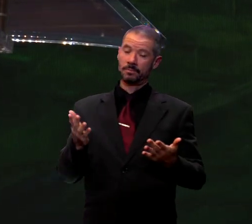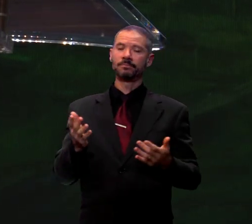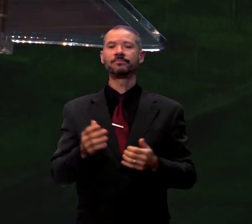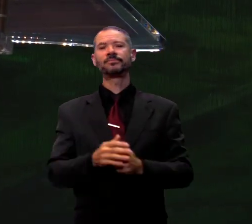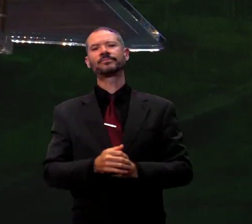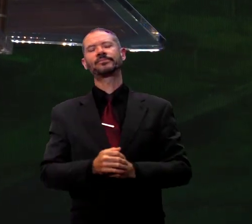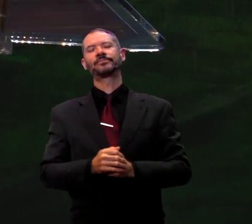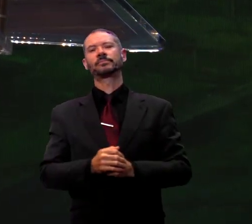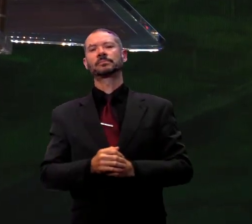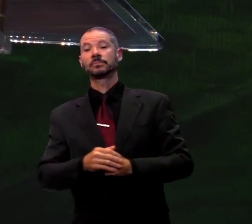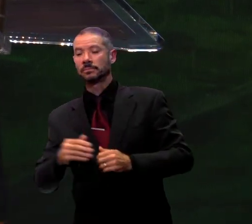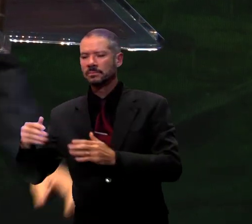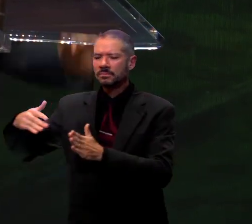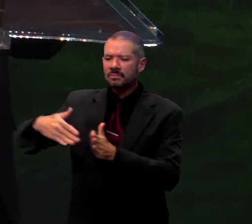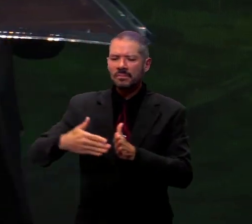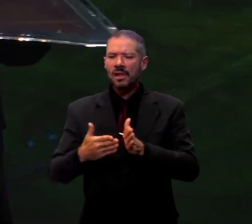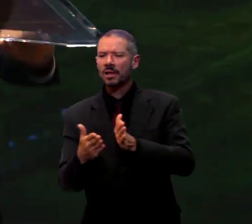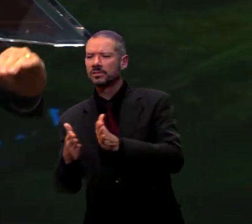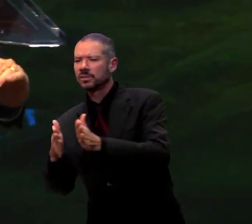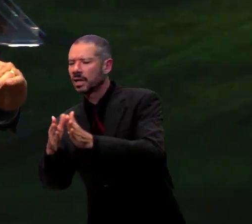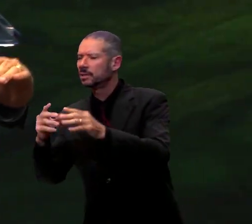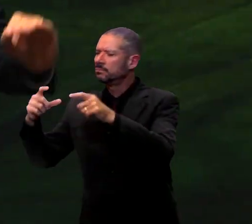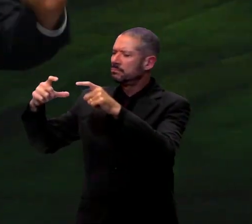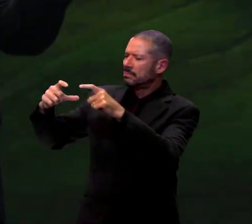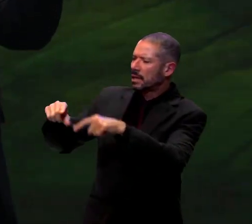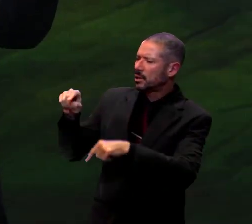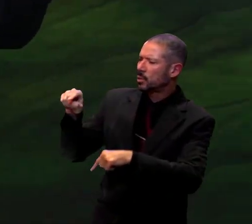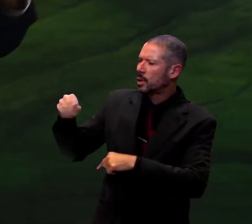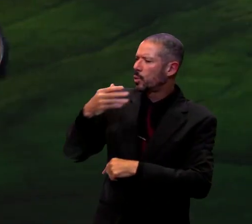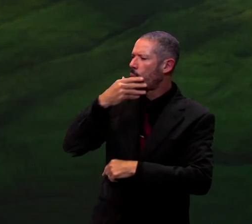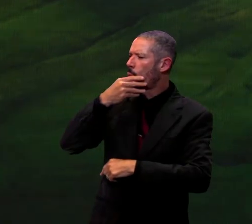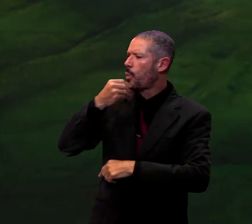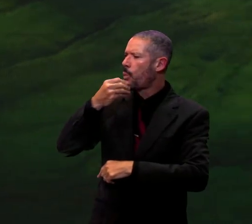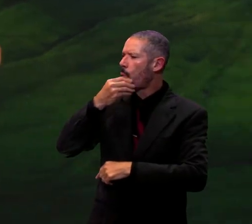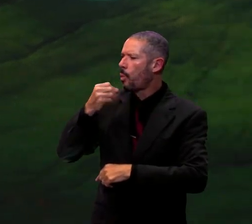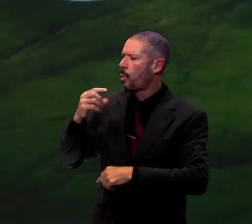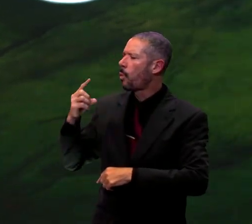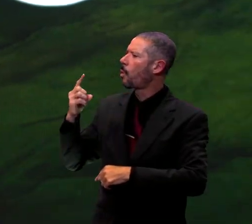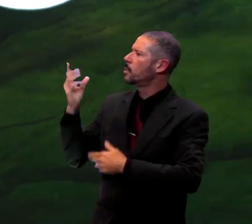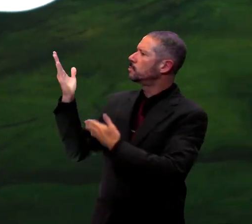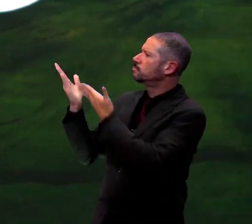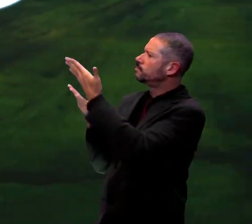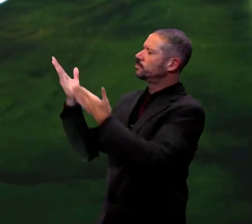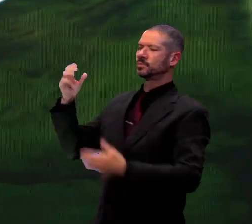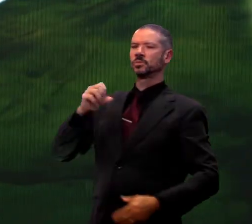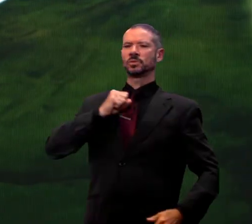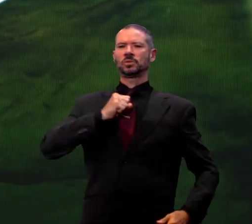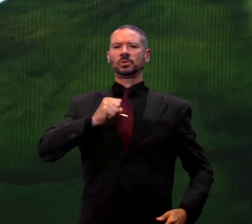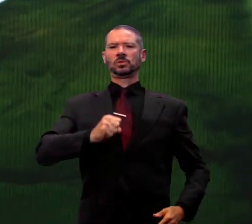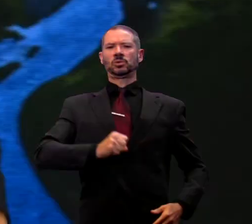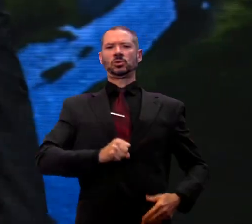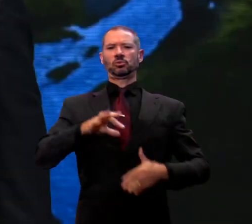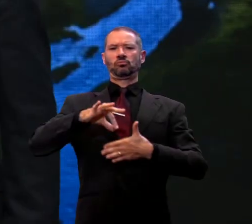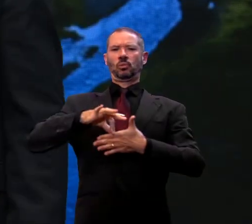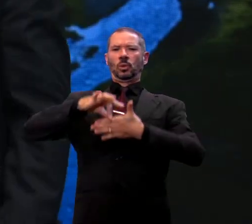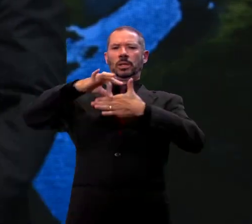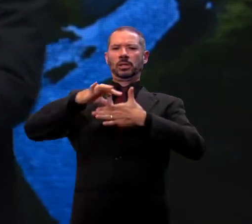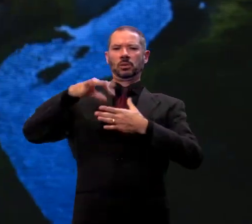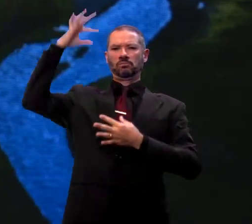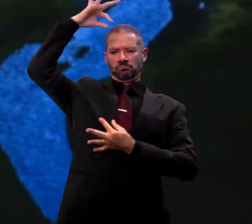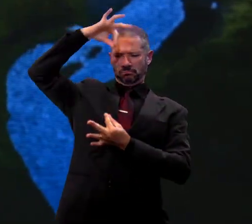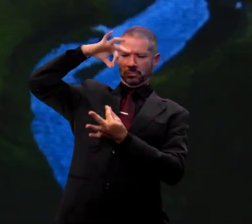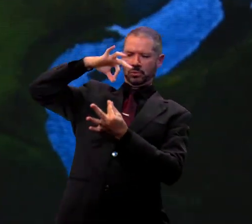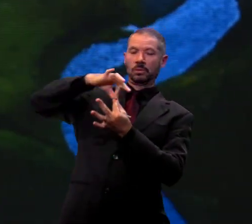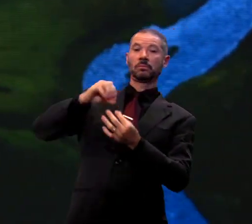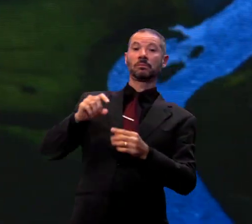passa por aquela estrada, naquele lugar, um homem de Deus, um sacerdote, um líder espiritual, talvez